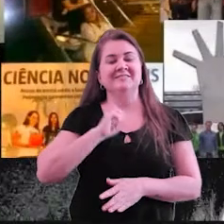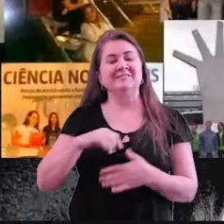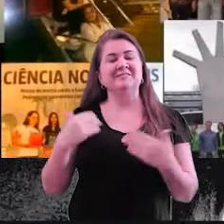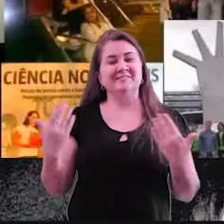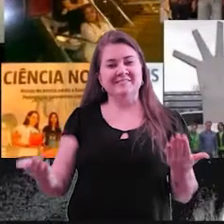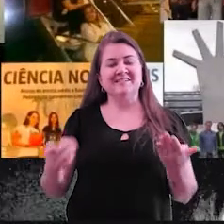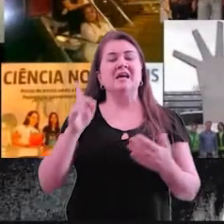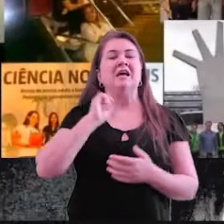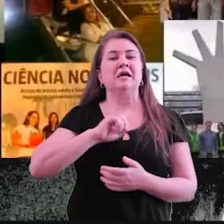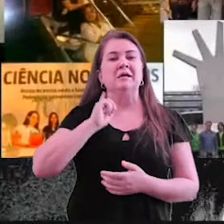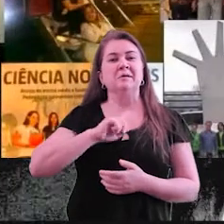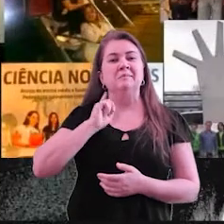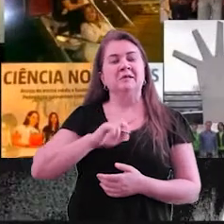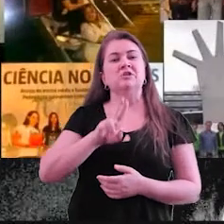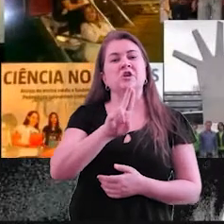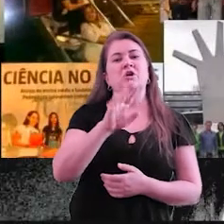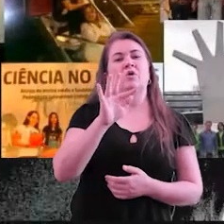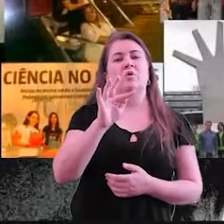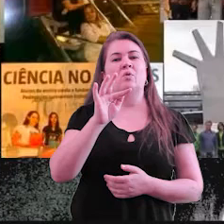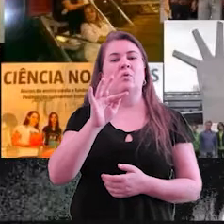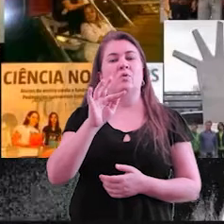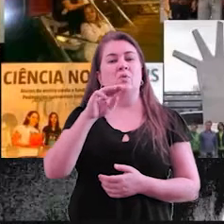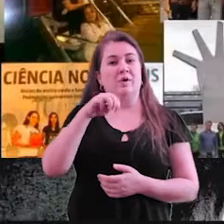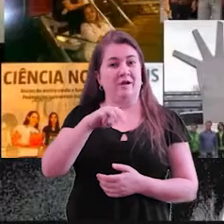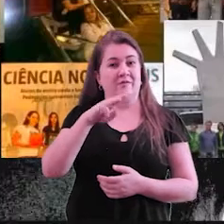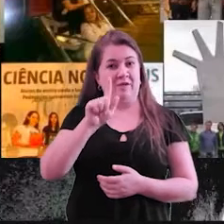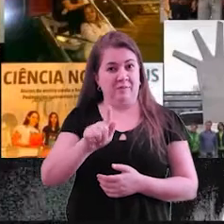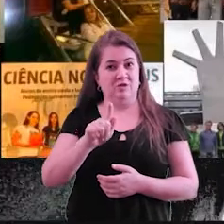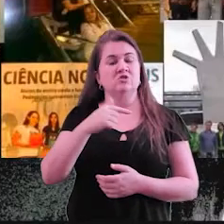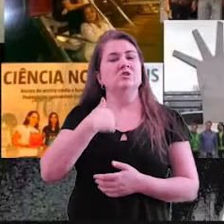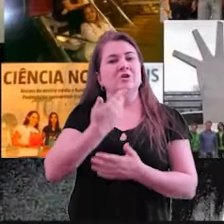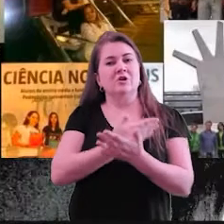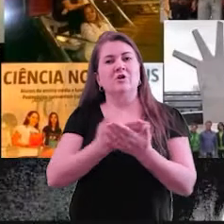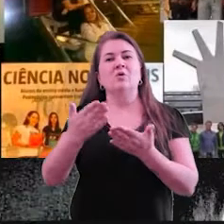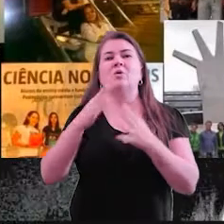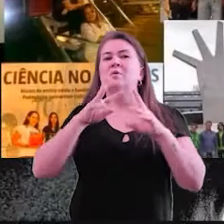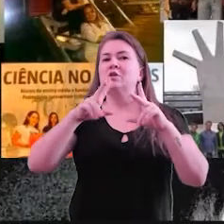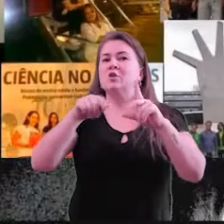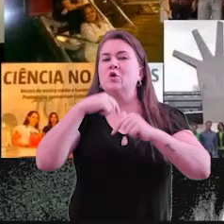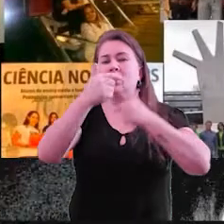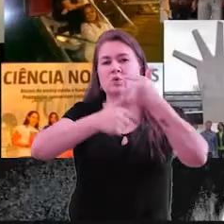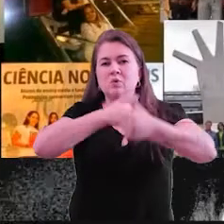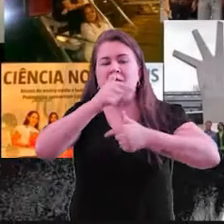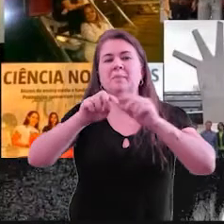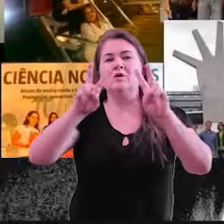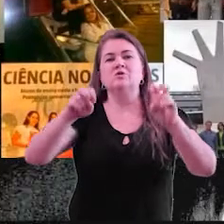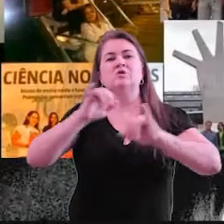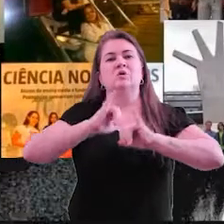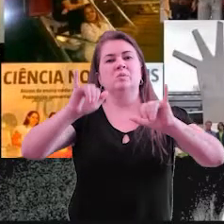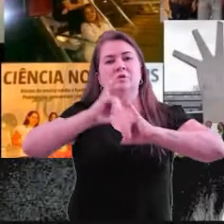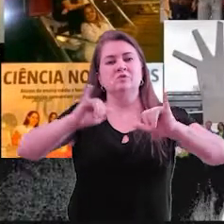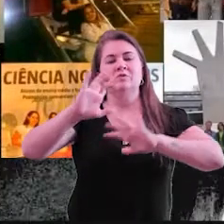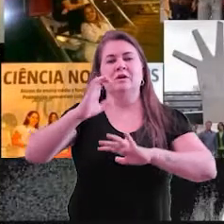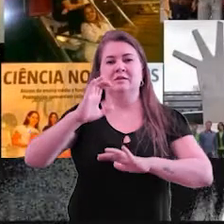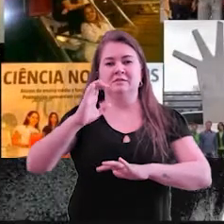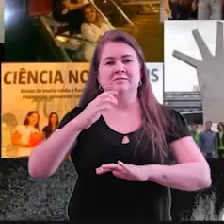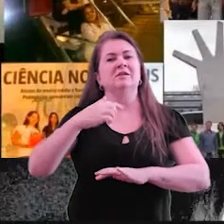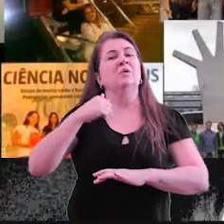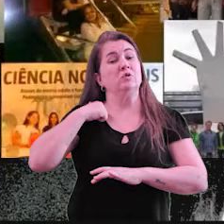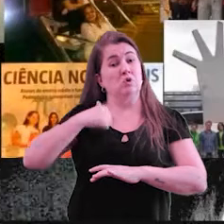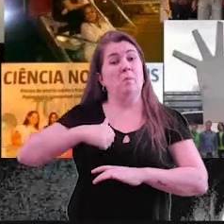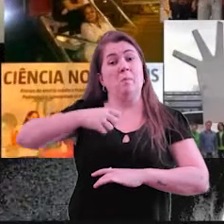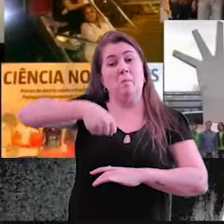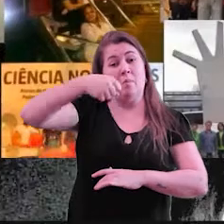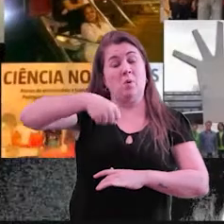em divulgação científica, como bolsista da UFMG, da professora Tânia Margarida Lima Costa, trabalhando